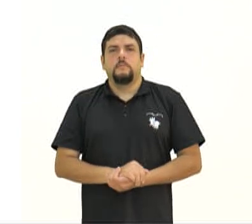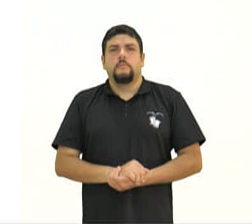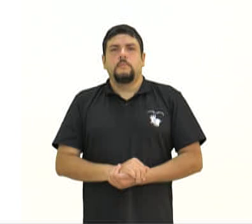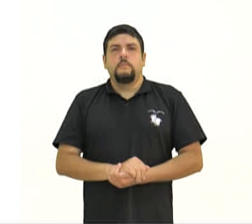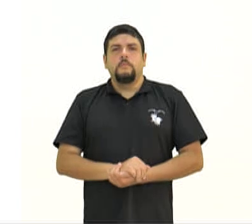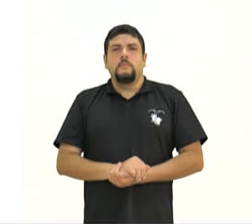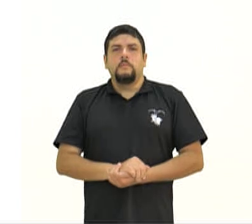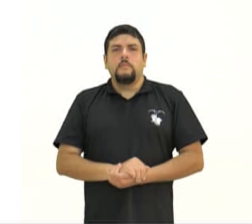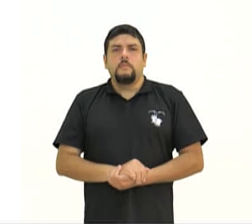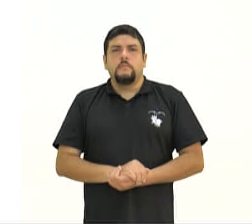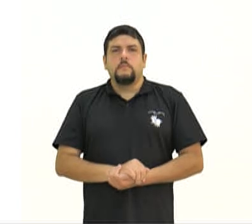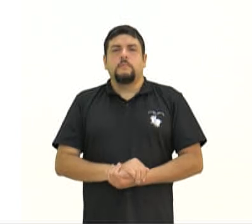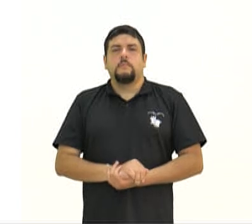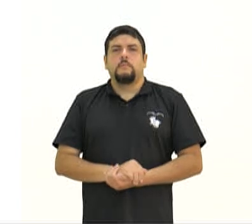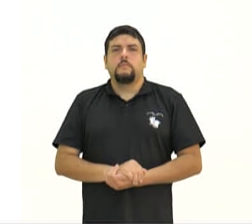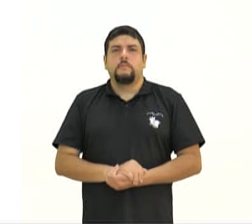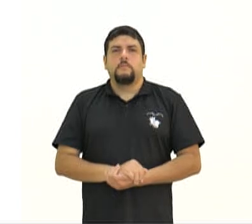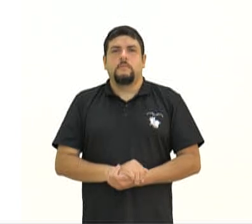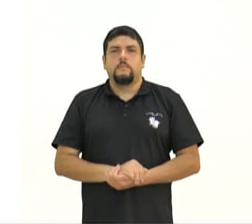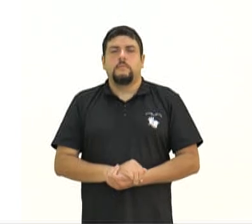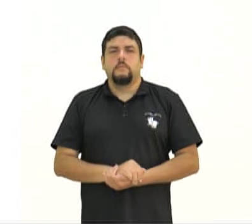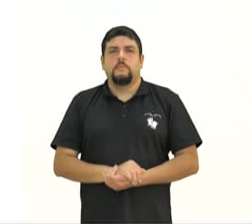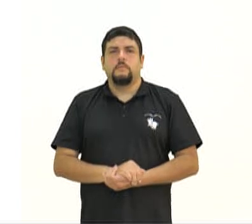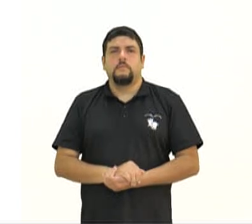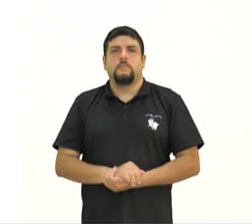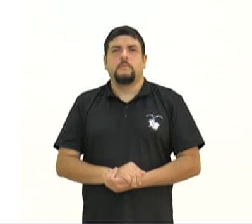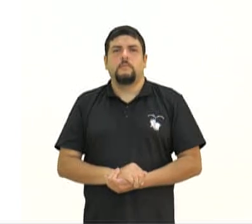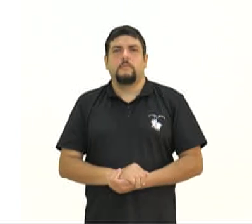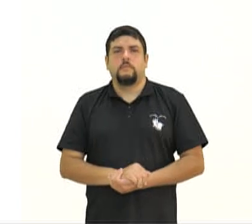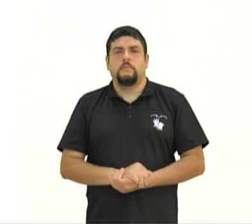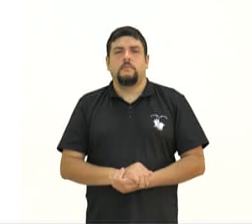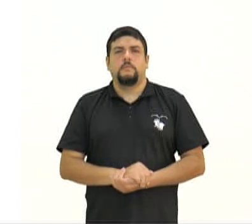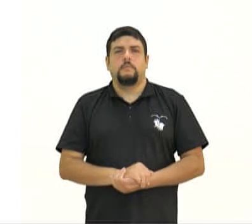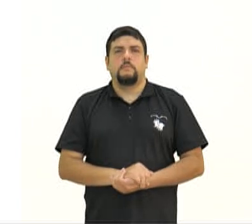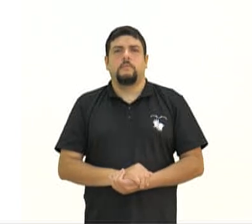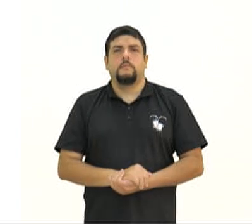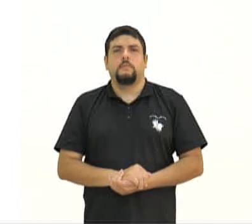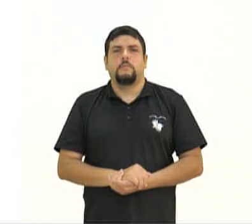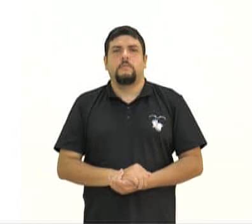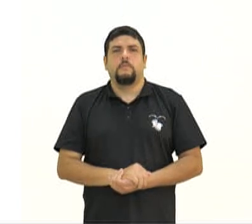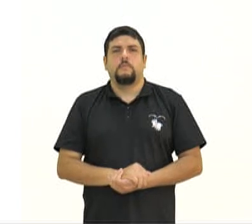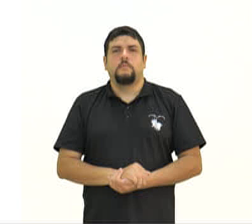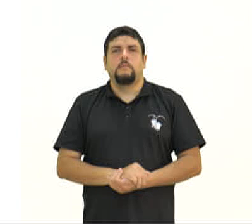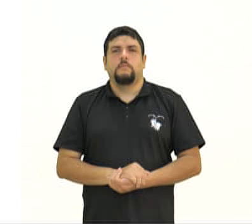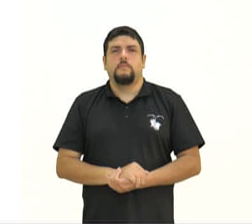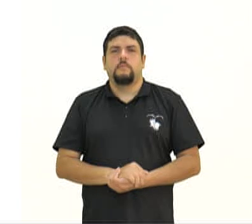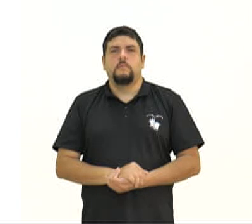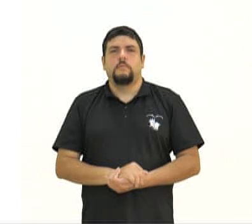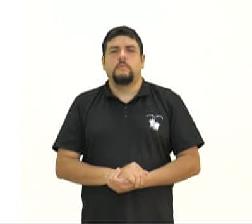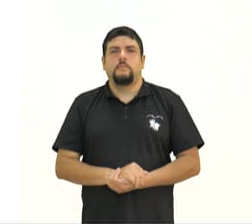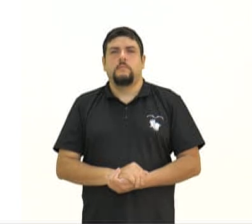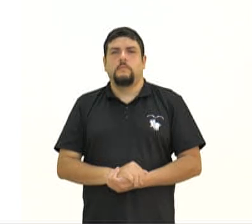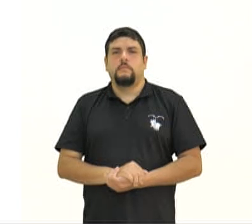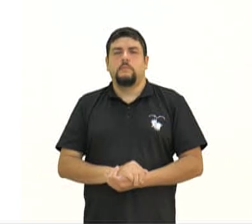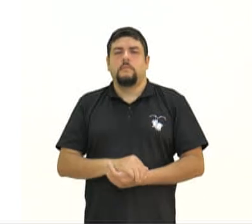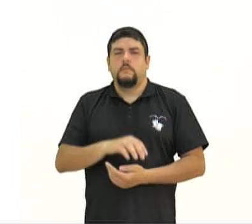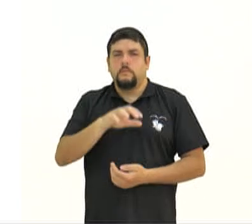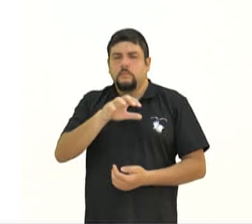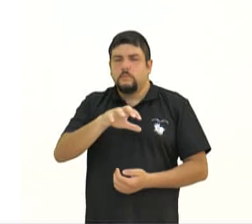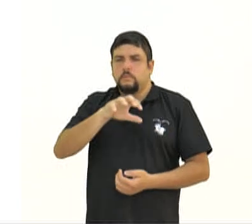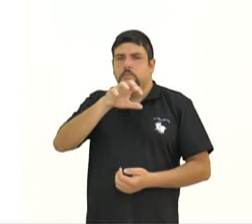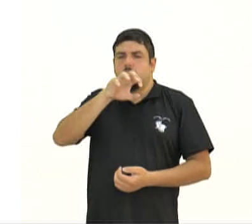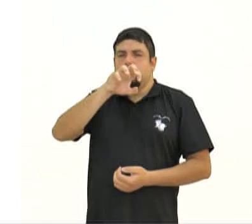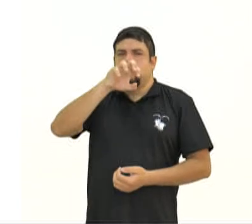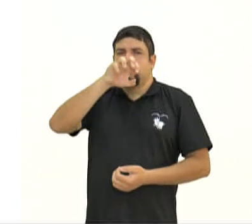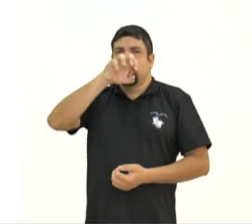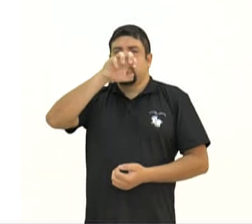tus pulmones. Inspira profundamente mientras eleva a espalda. Respira